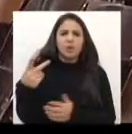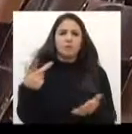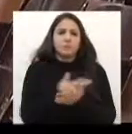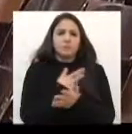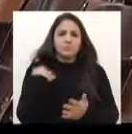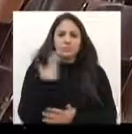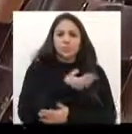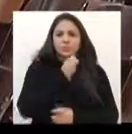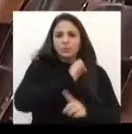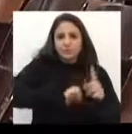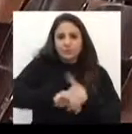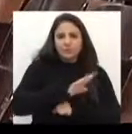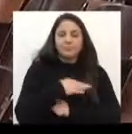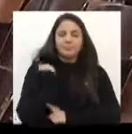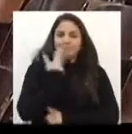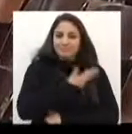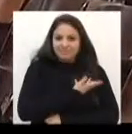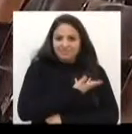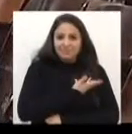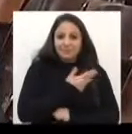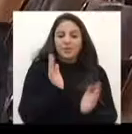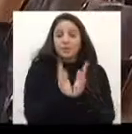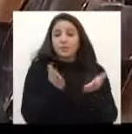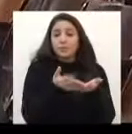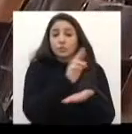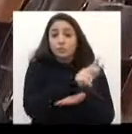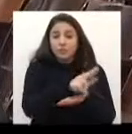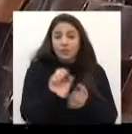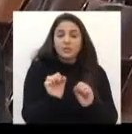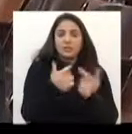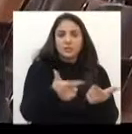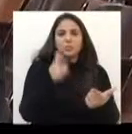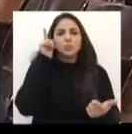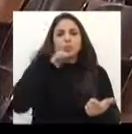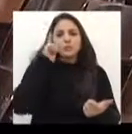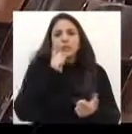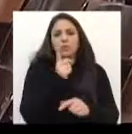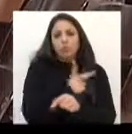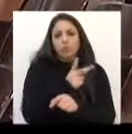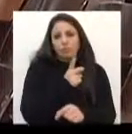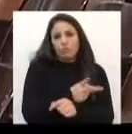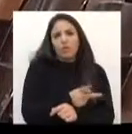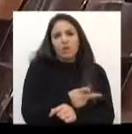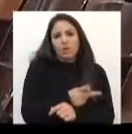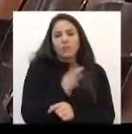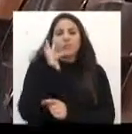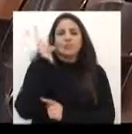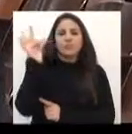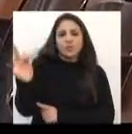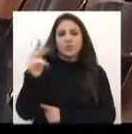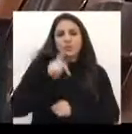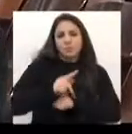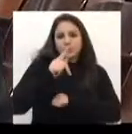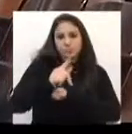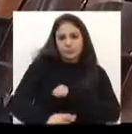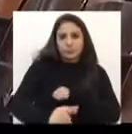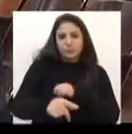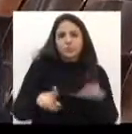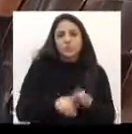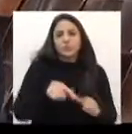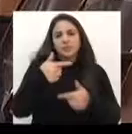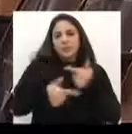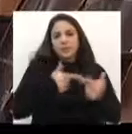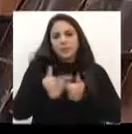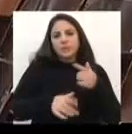nosso comitê já tem efetivado várias ações, como conquistado vagas federais para Passo Fundo, trabalhando a prevenção